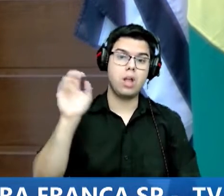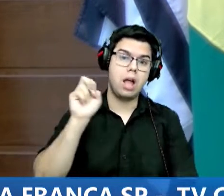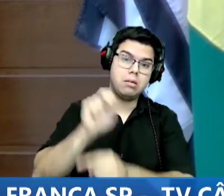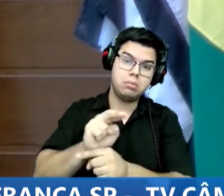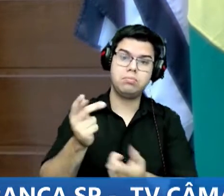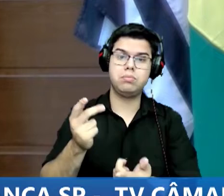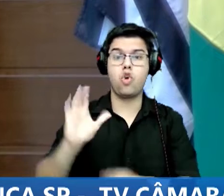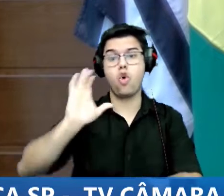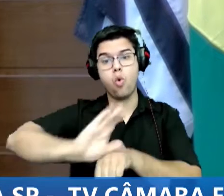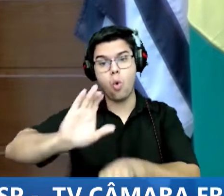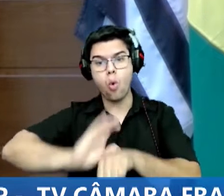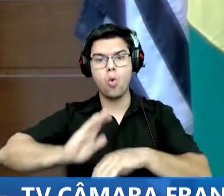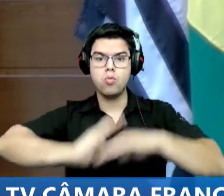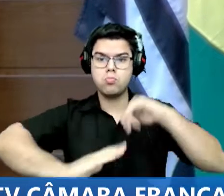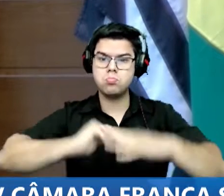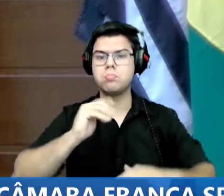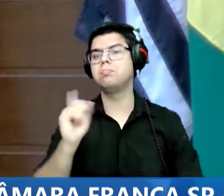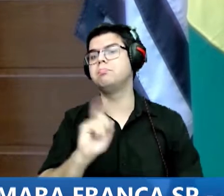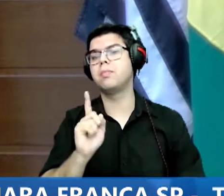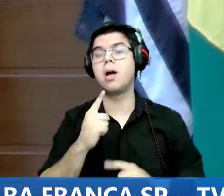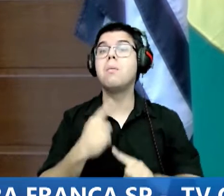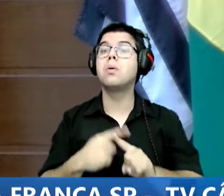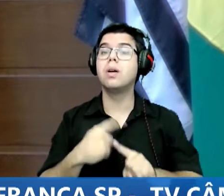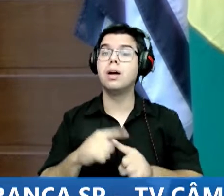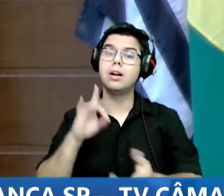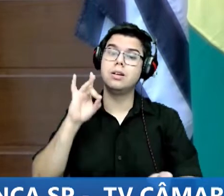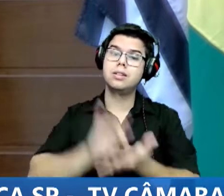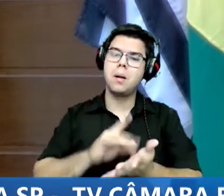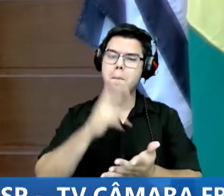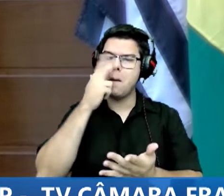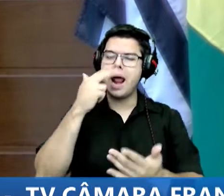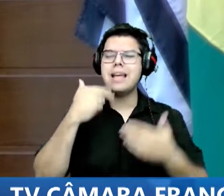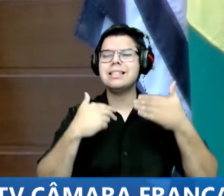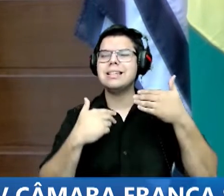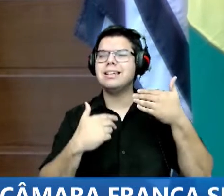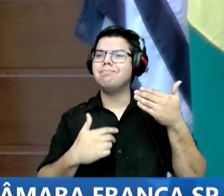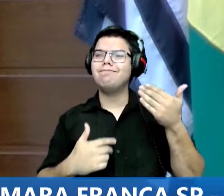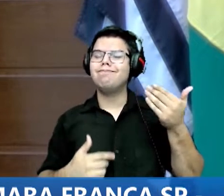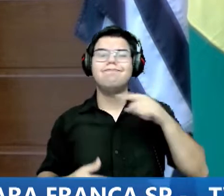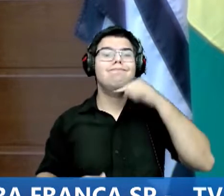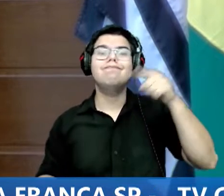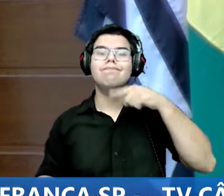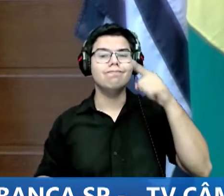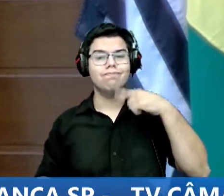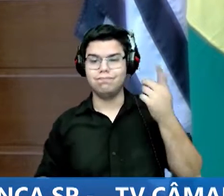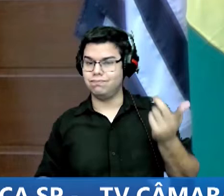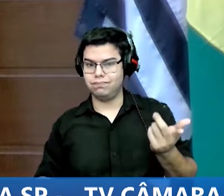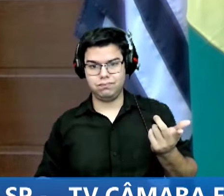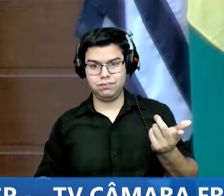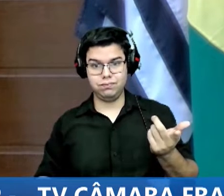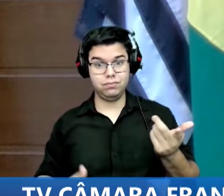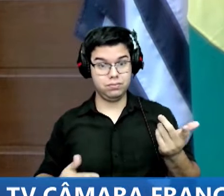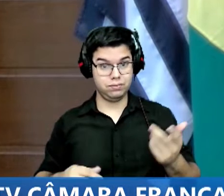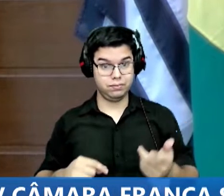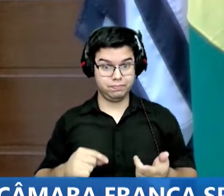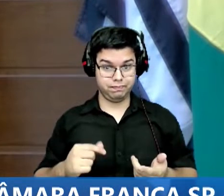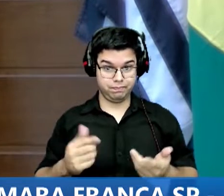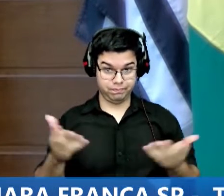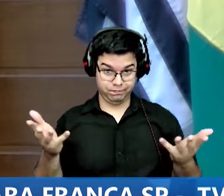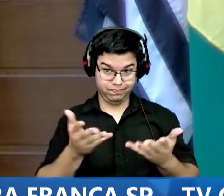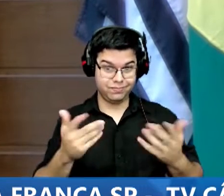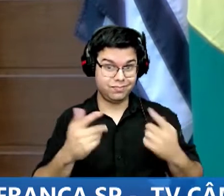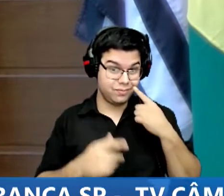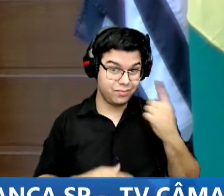na realidade, está muito distante dele. A gente teve aqui agora uma pessoa que depende da bolsa, mas ela ainda